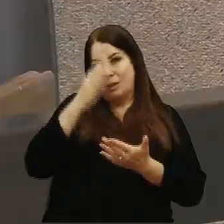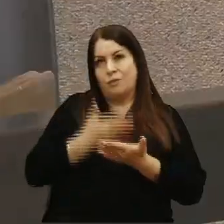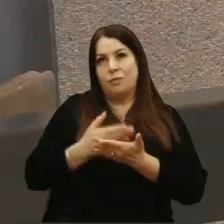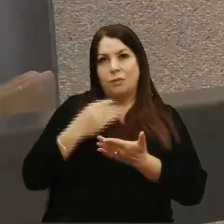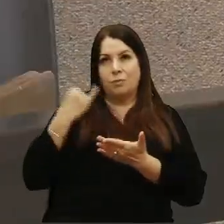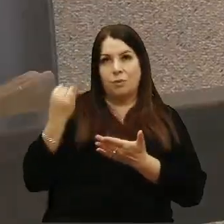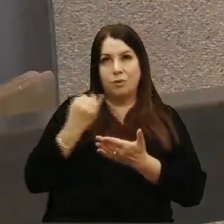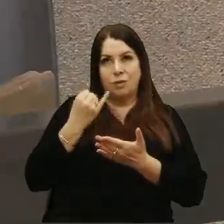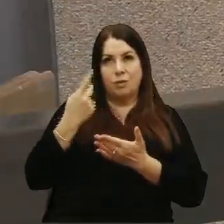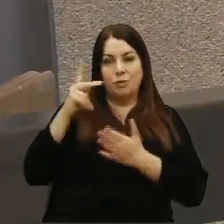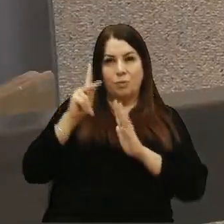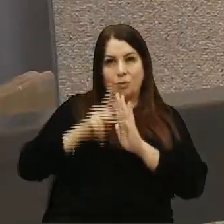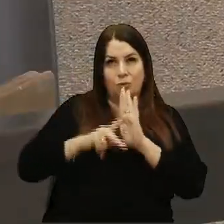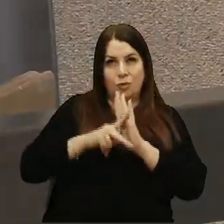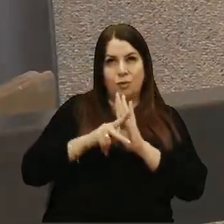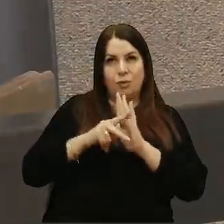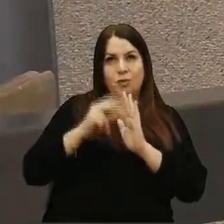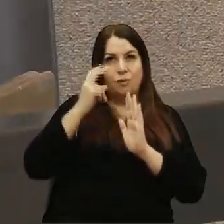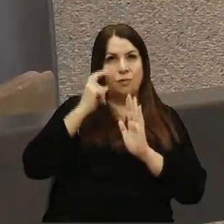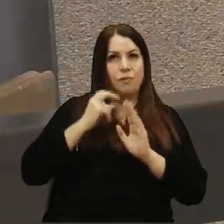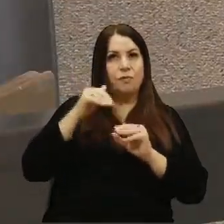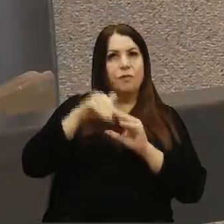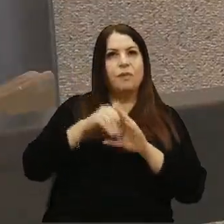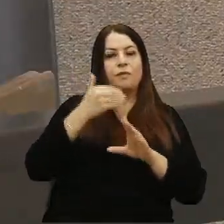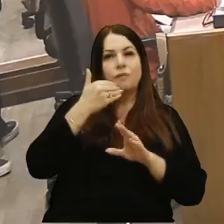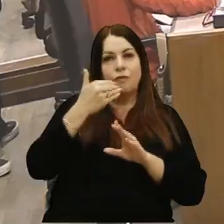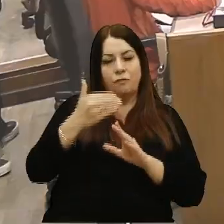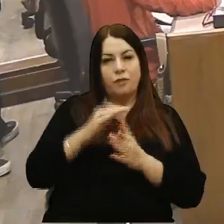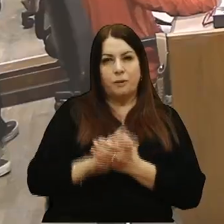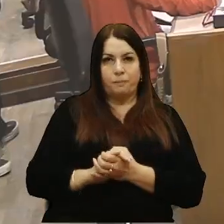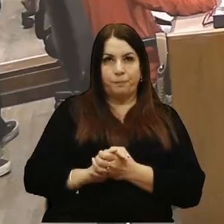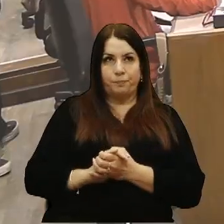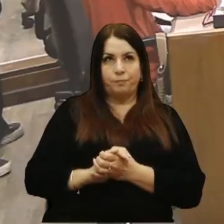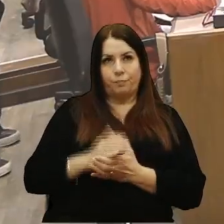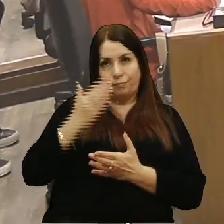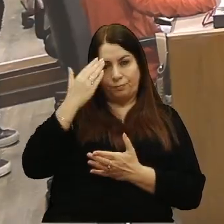importante seu projeto, vereador Daniel, e, obviamente, votarei favorável. Obrigado, vereadora Daiane.